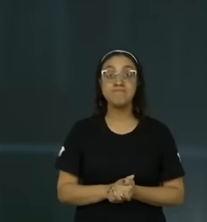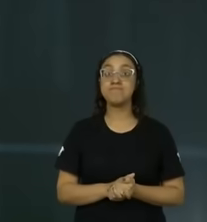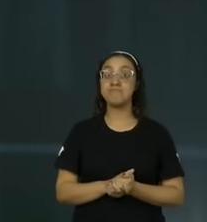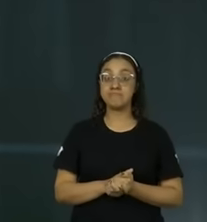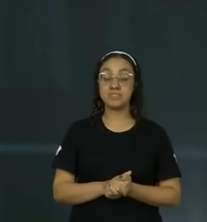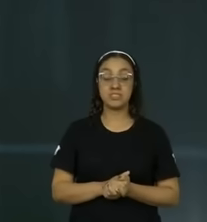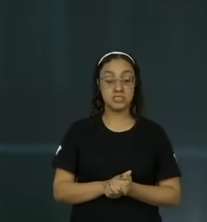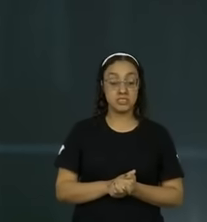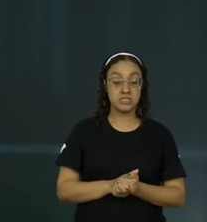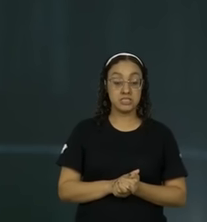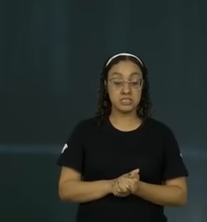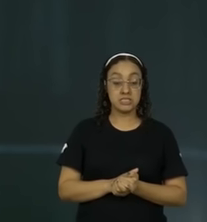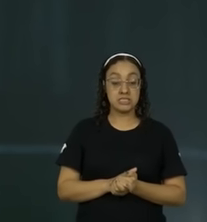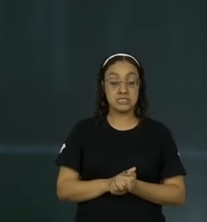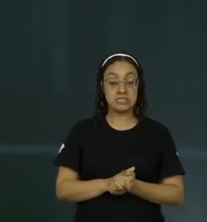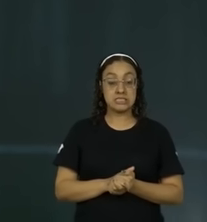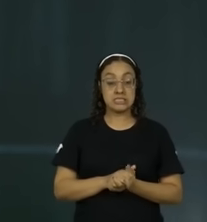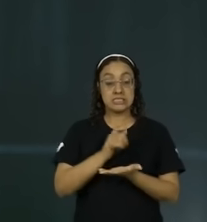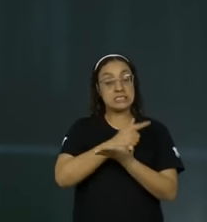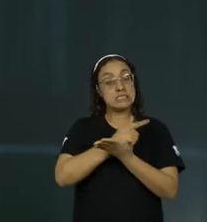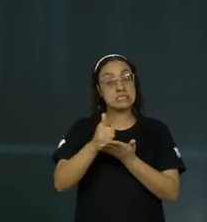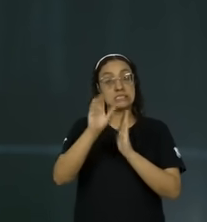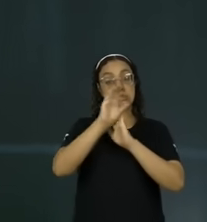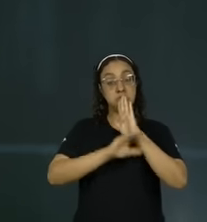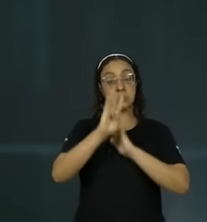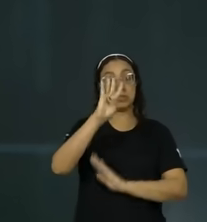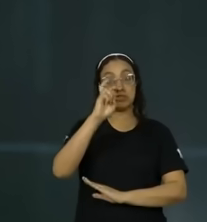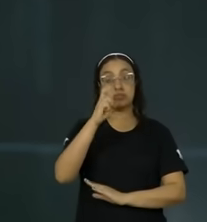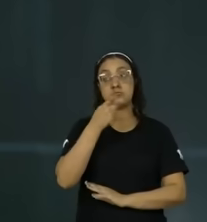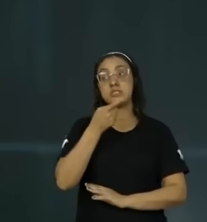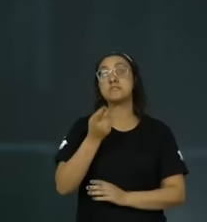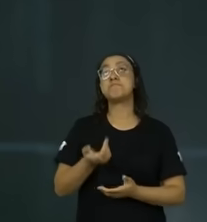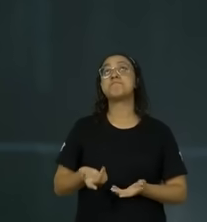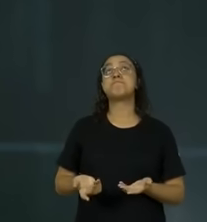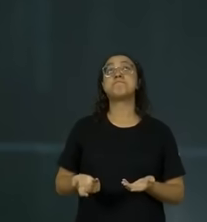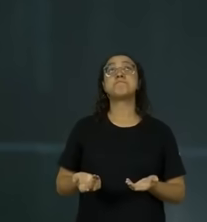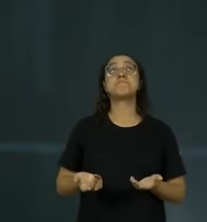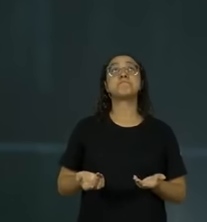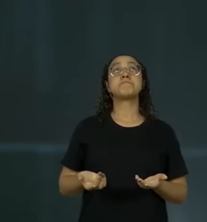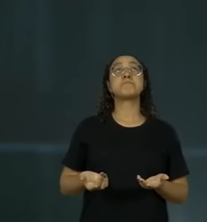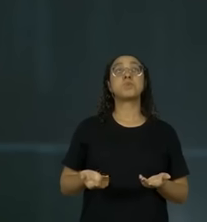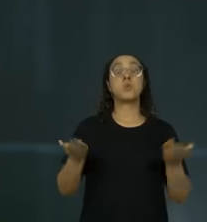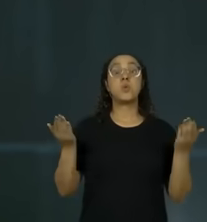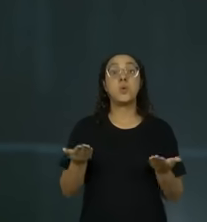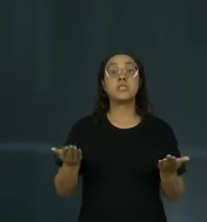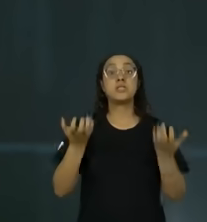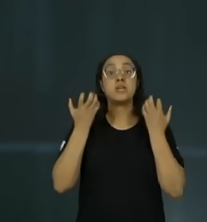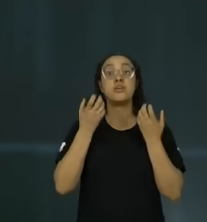de José, nesse texto de Gênesis 45, é o coração da mensagem que vou pregar